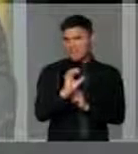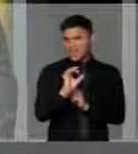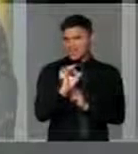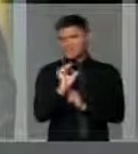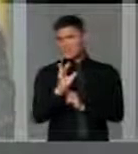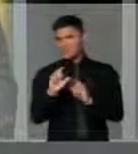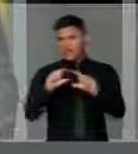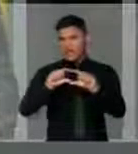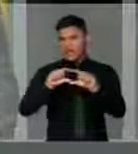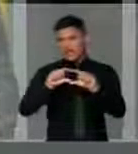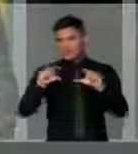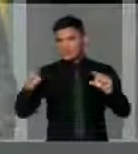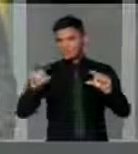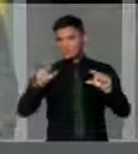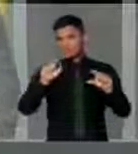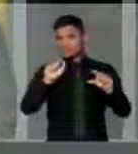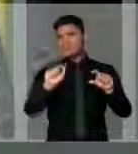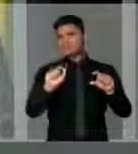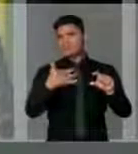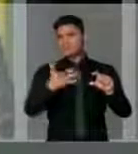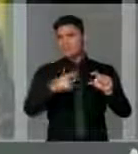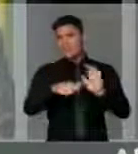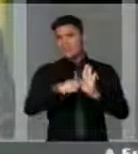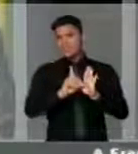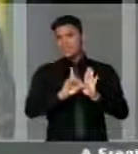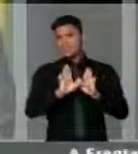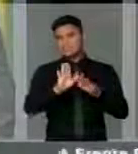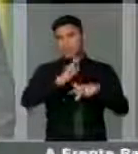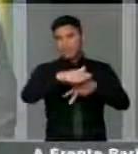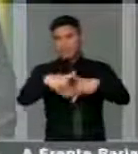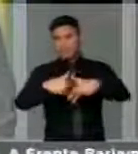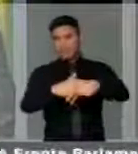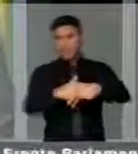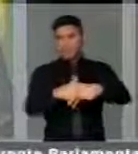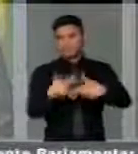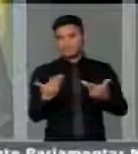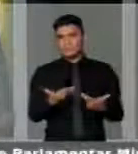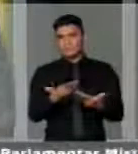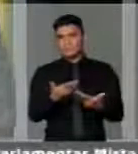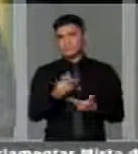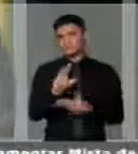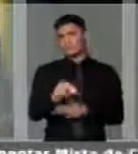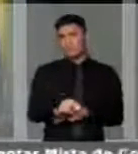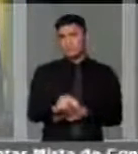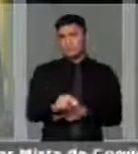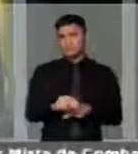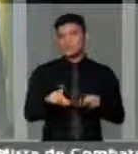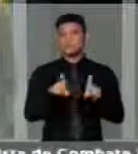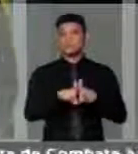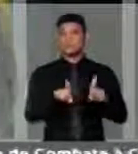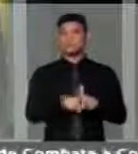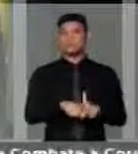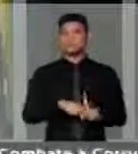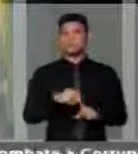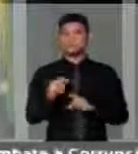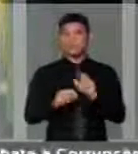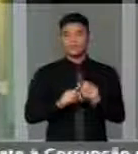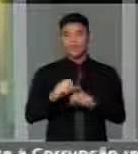fraude fiscal que os senhores cometeram. Por que nós não lembrarmos aqui dos